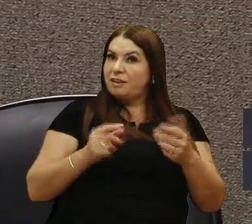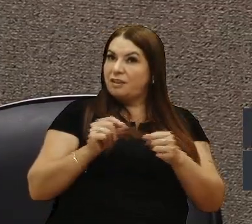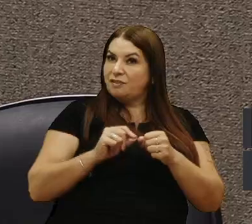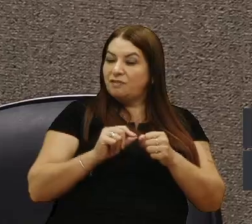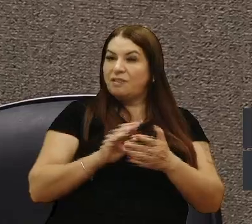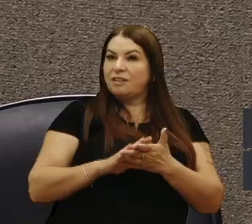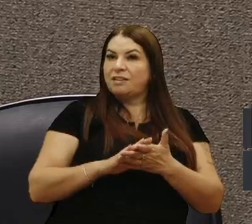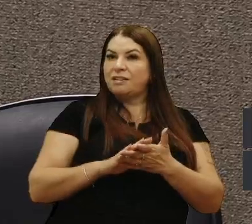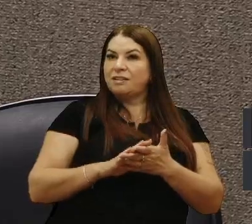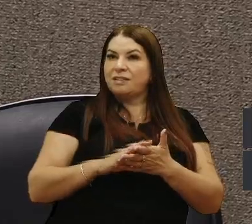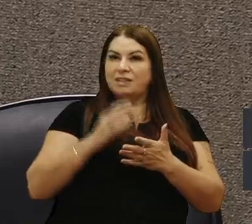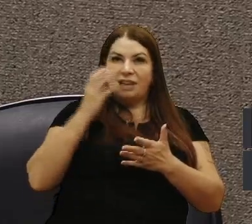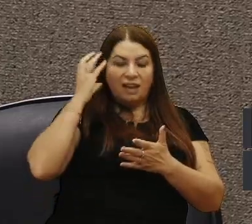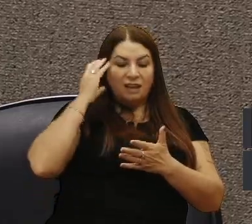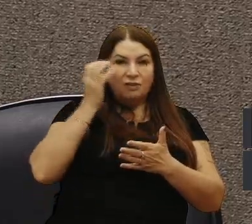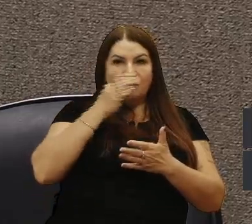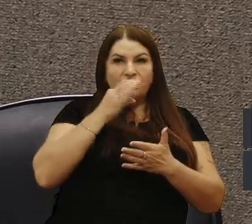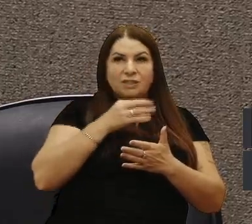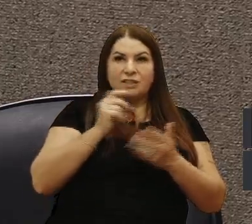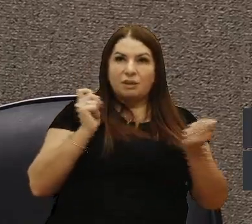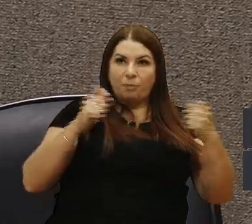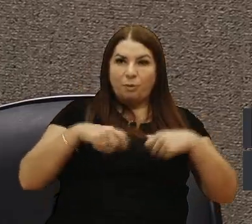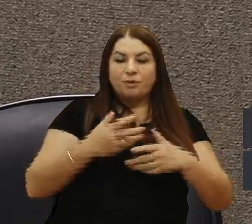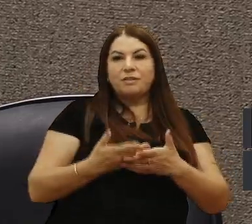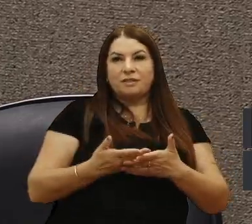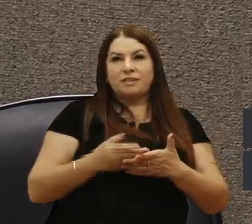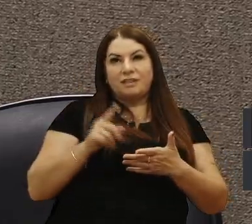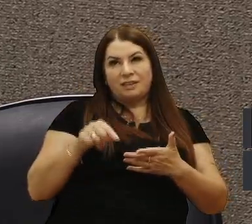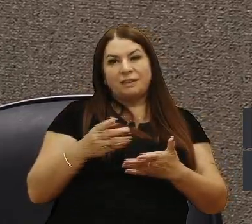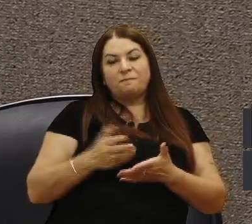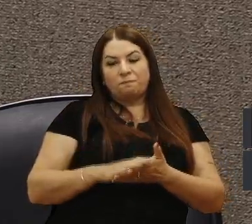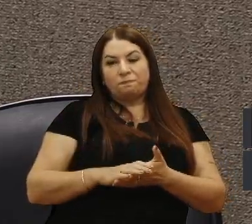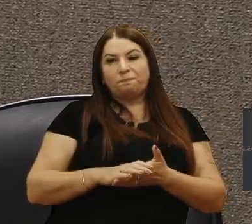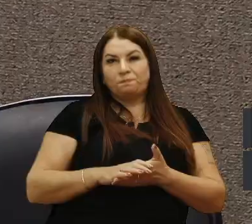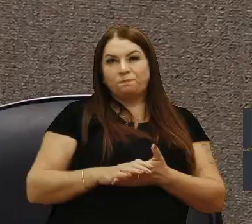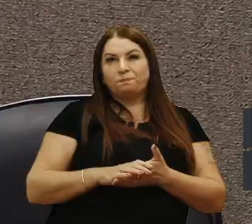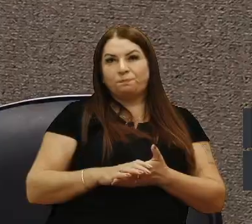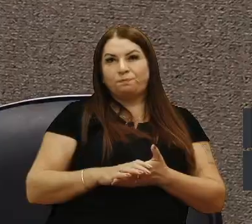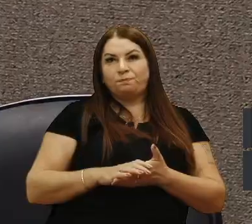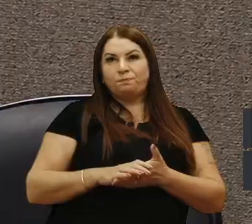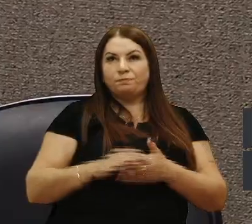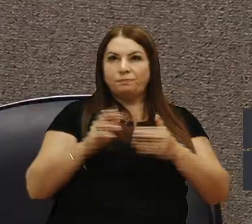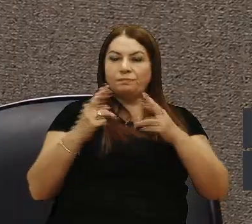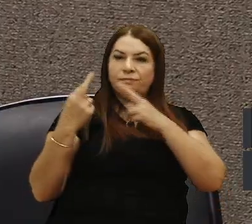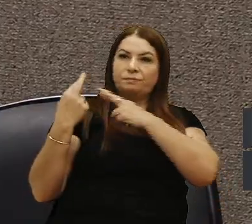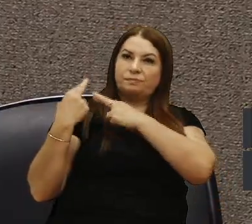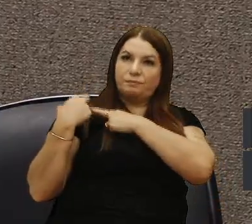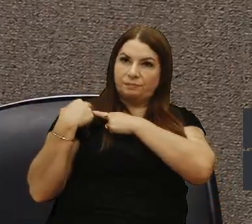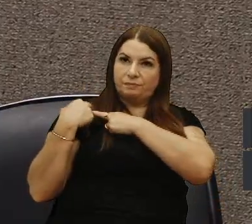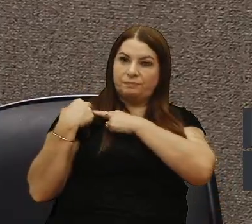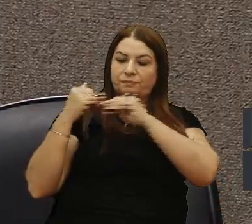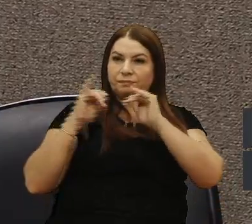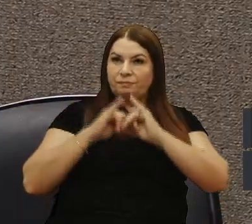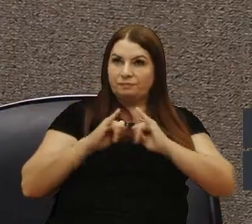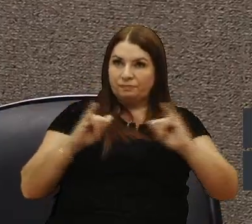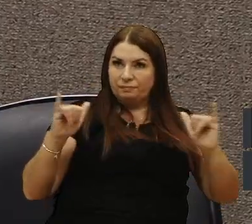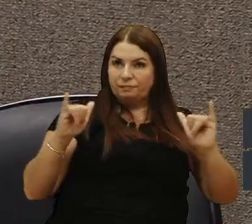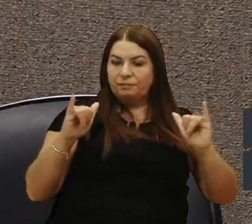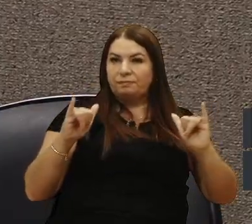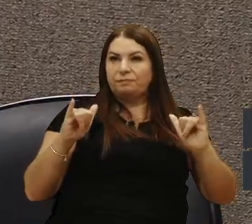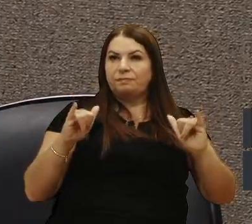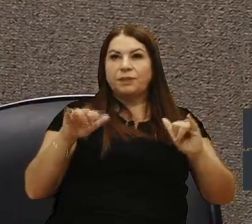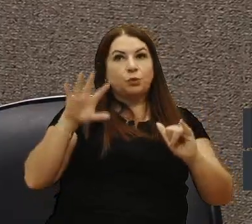fazem da Rádio Caxias essa potência que ela é, de responsabilidade com a informação,